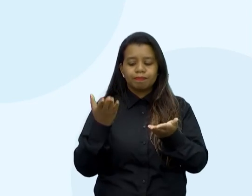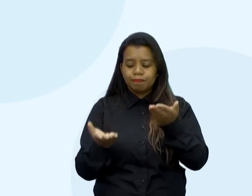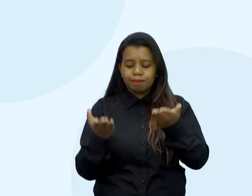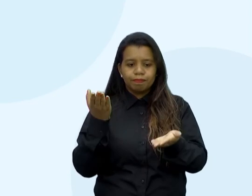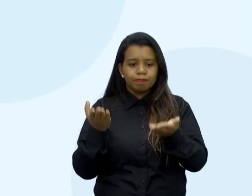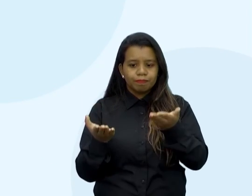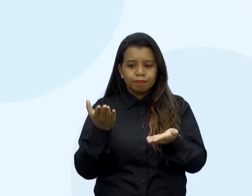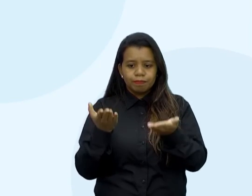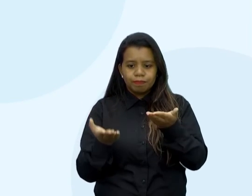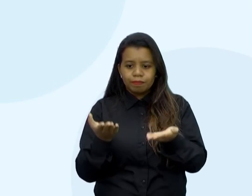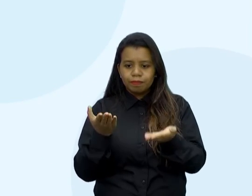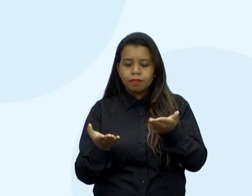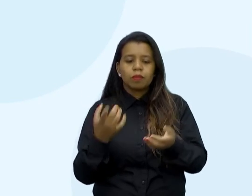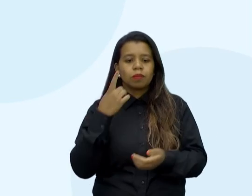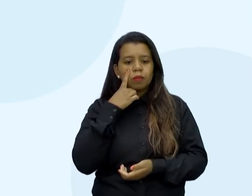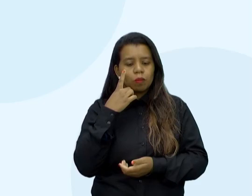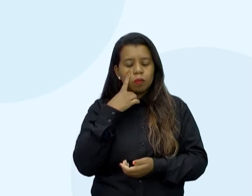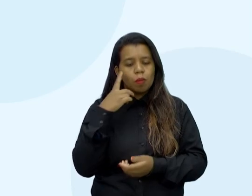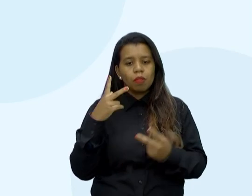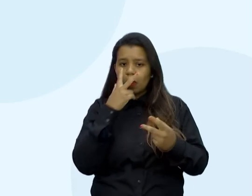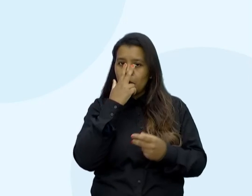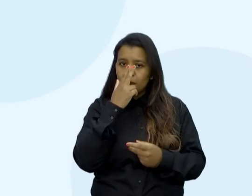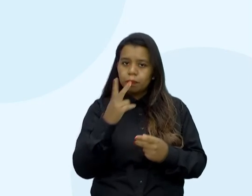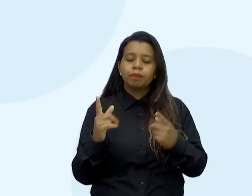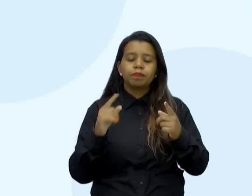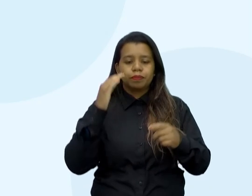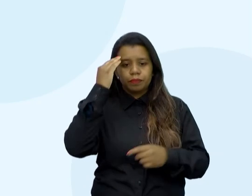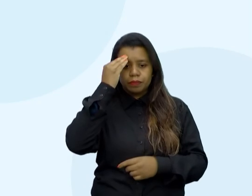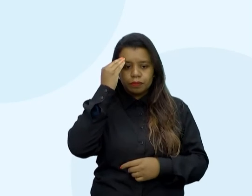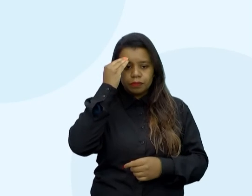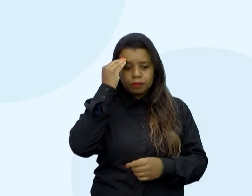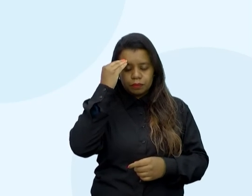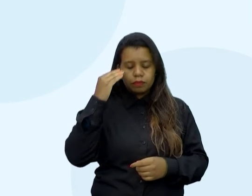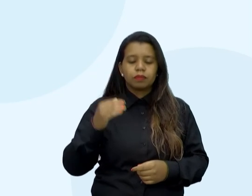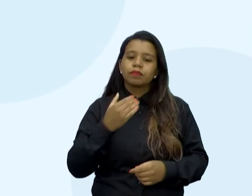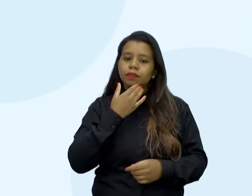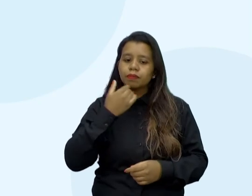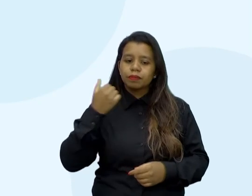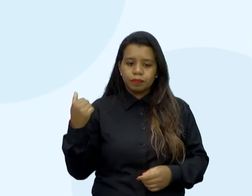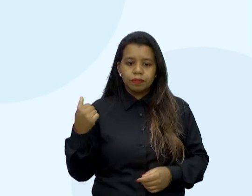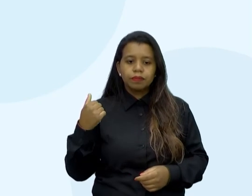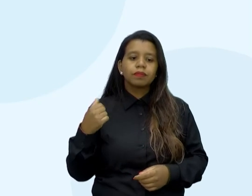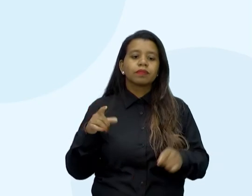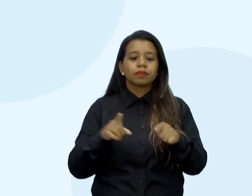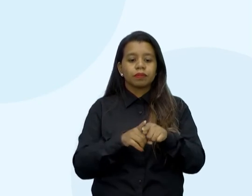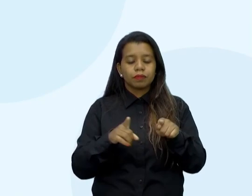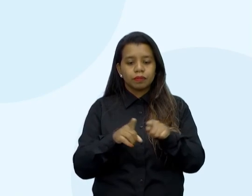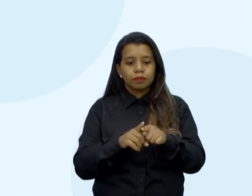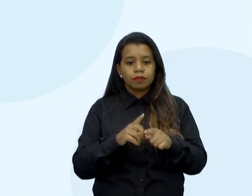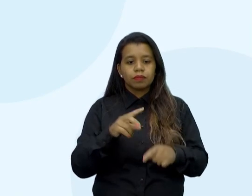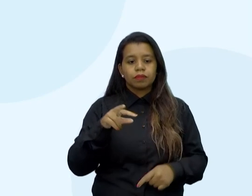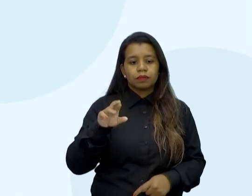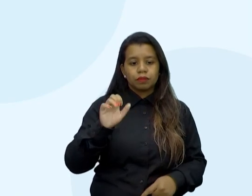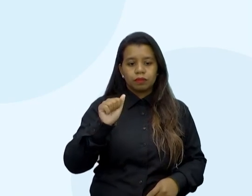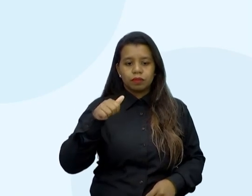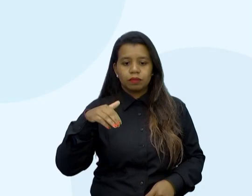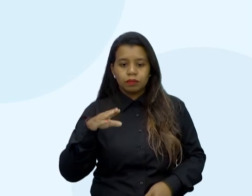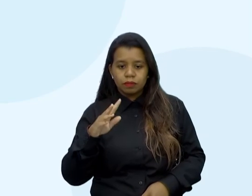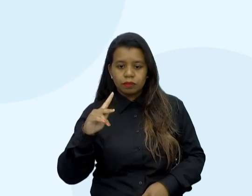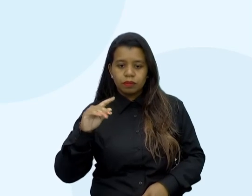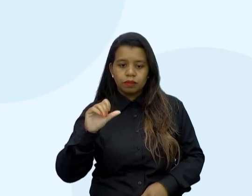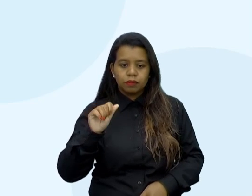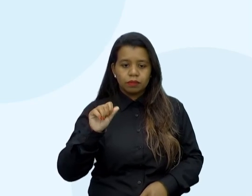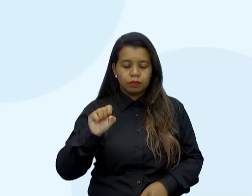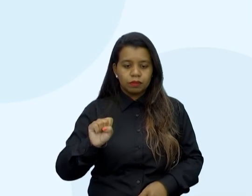E também falamos um pouquinho aqui, bastante até, né? Do centro de massa, força de atrito, força normal, rampas e outras cositas.